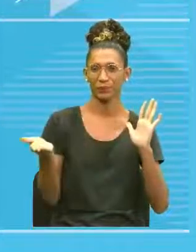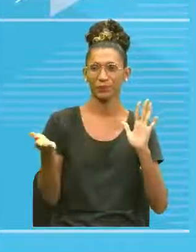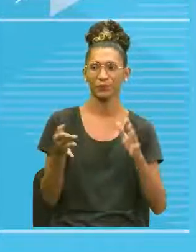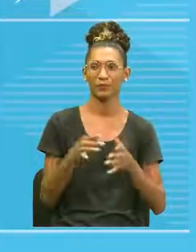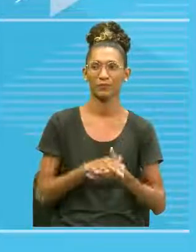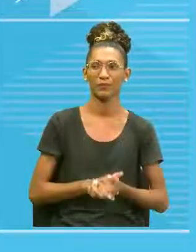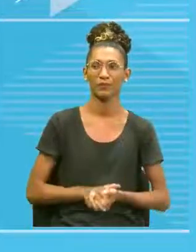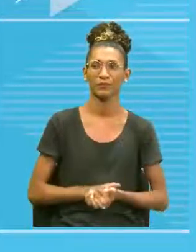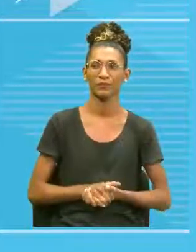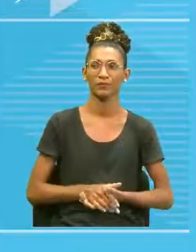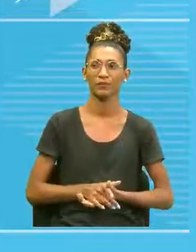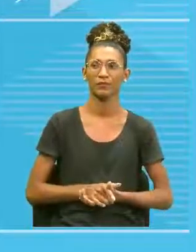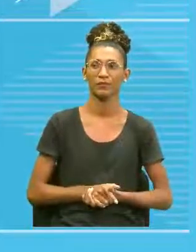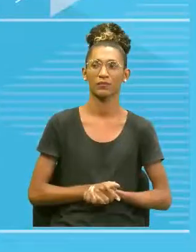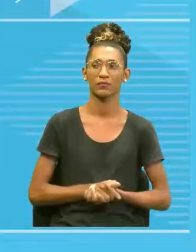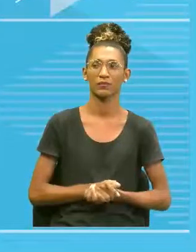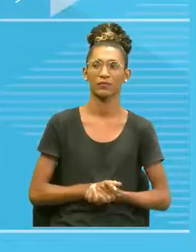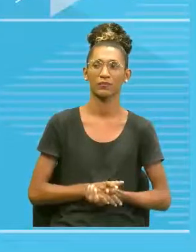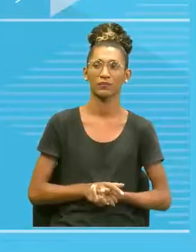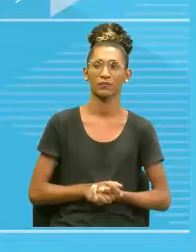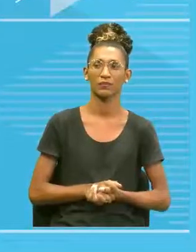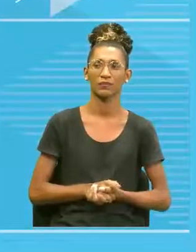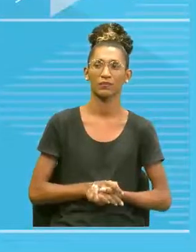Jesus e os tênis avian